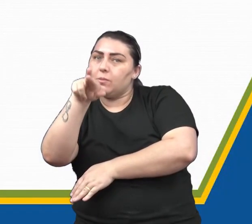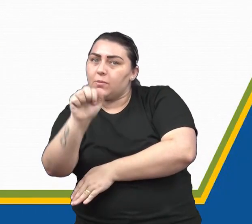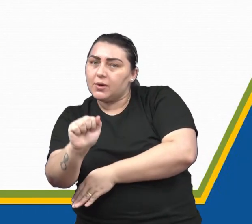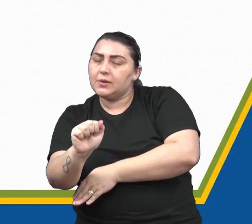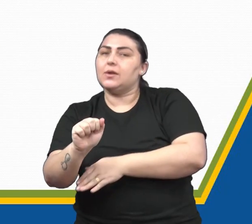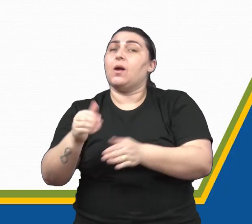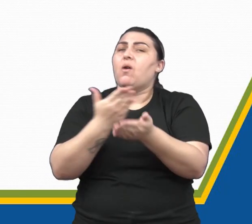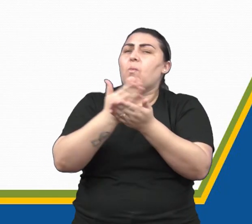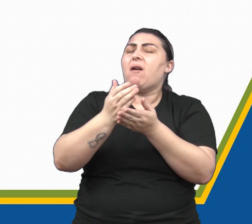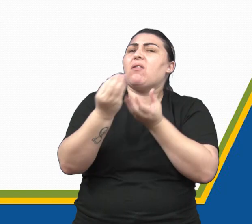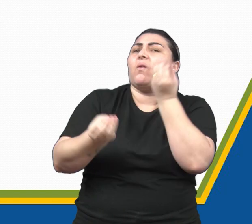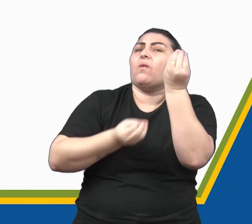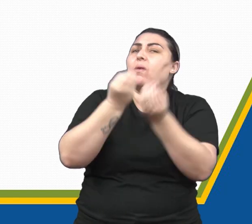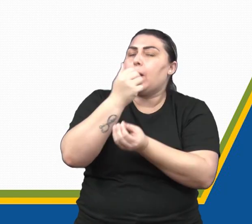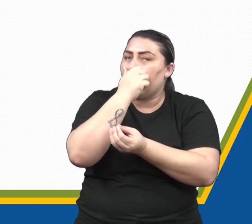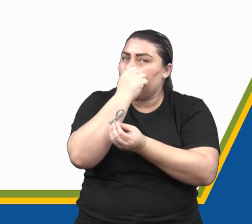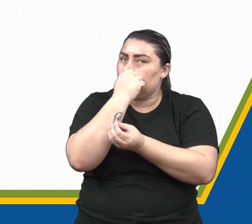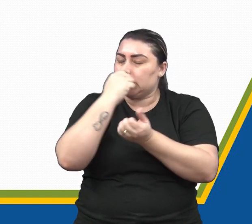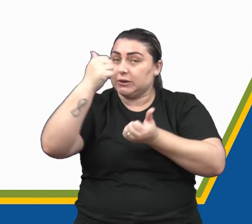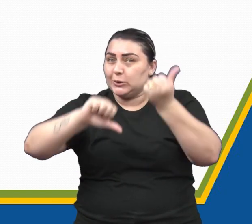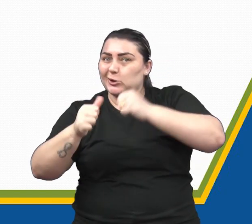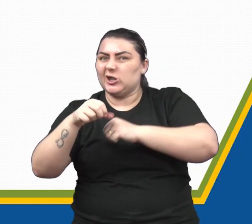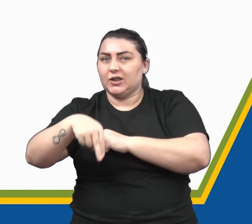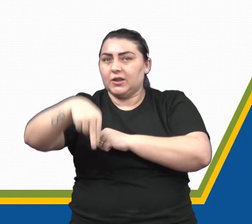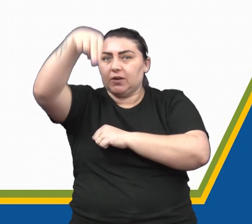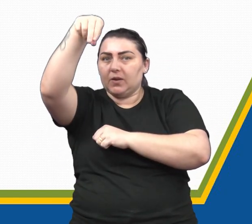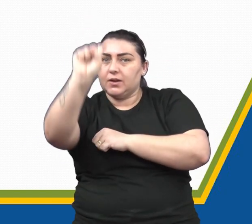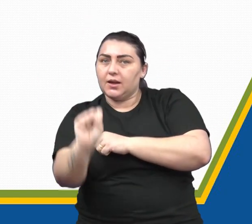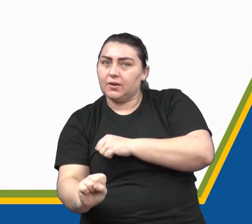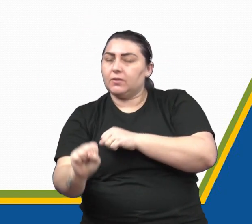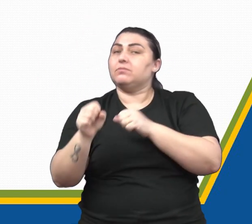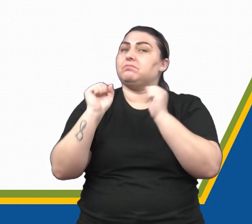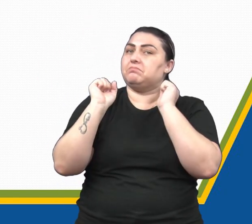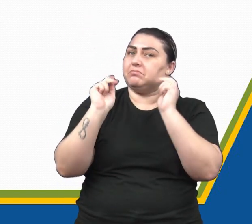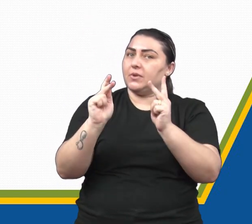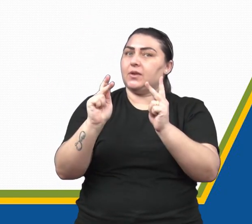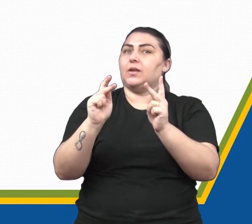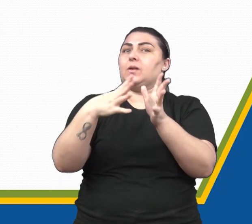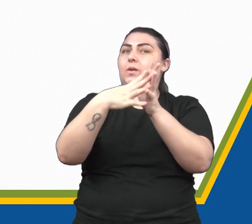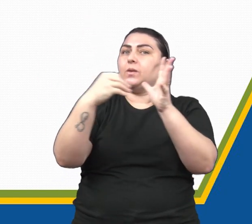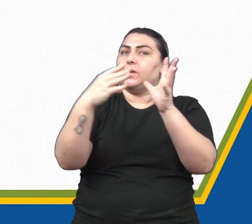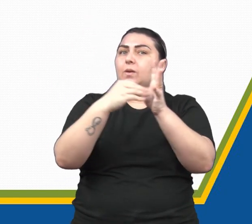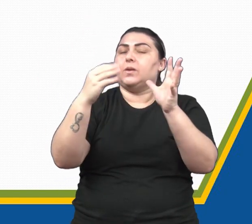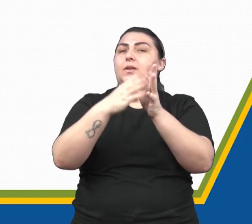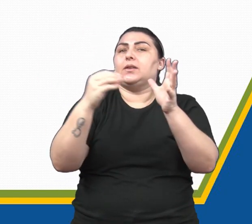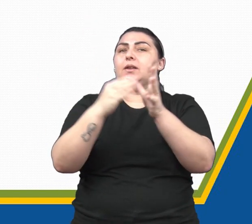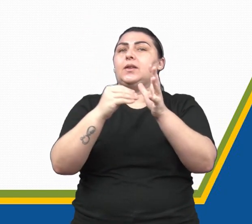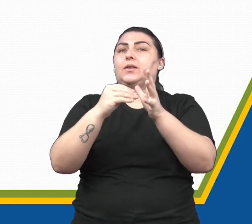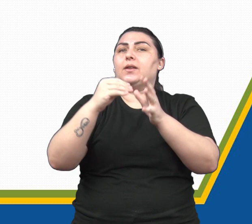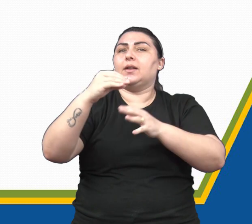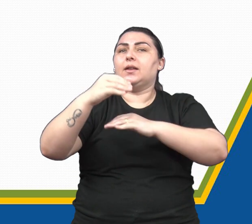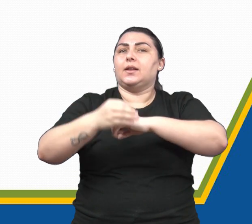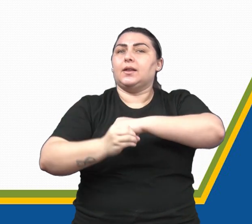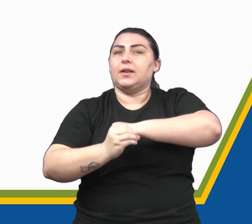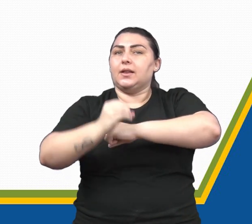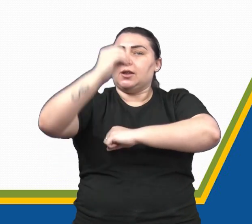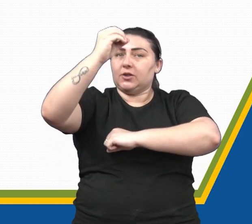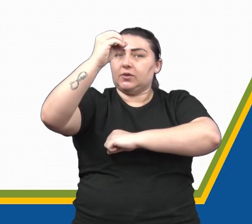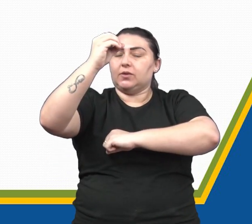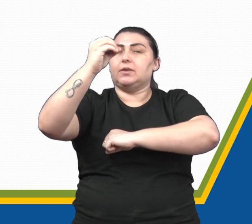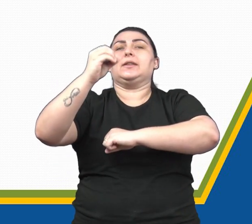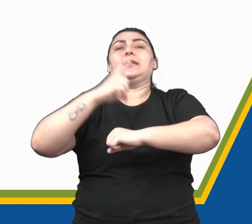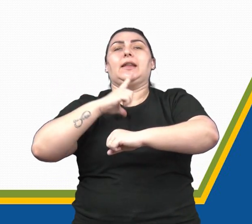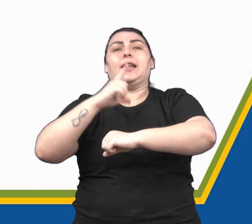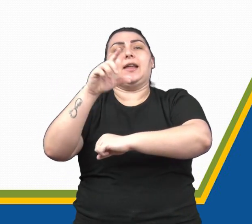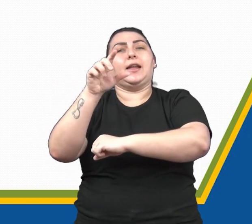Eles começam, a gente pode analisar de norte a sul, tá? No modelo latitudinal, certo? Ao norte nós vamos ter